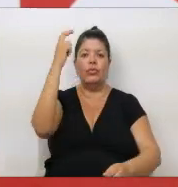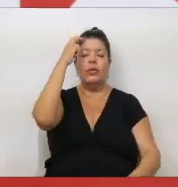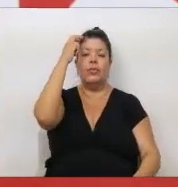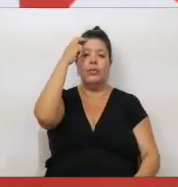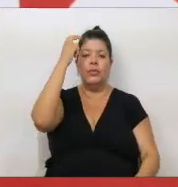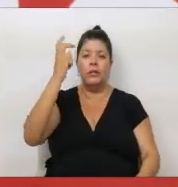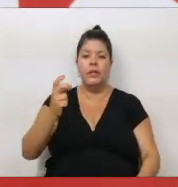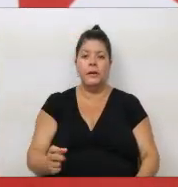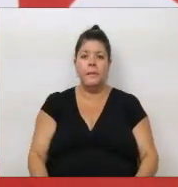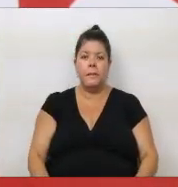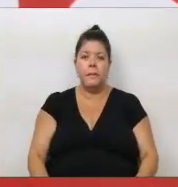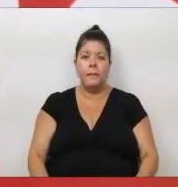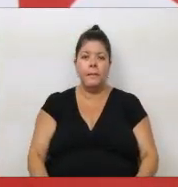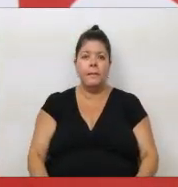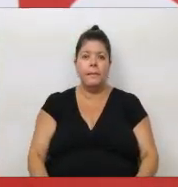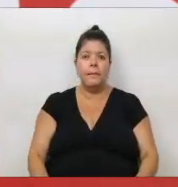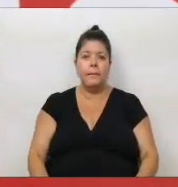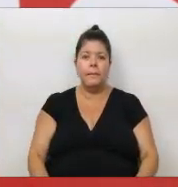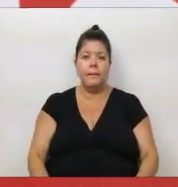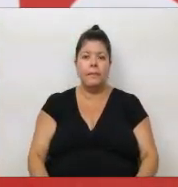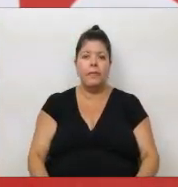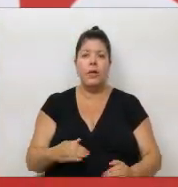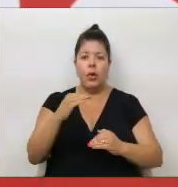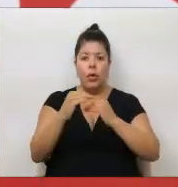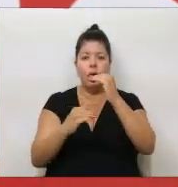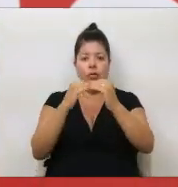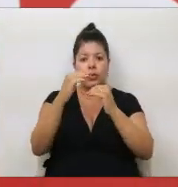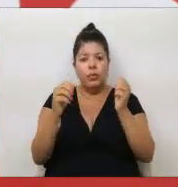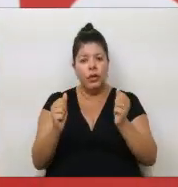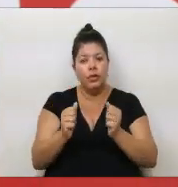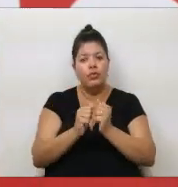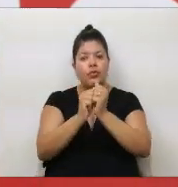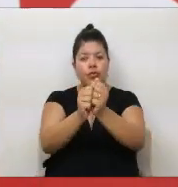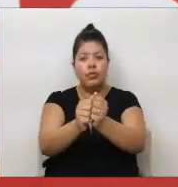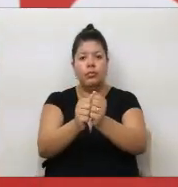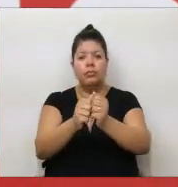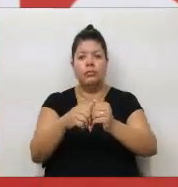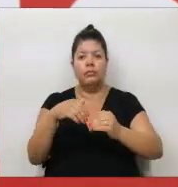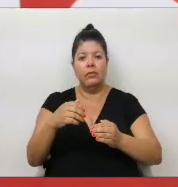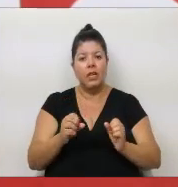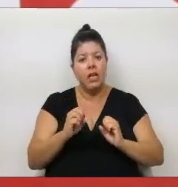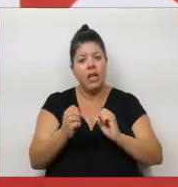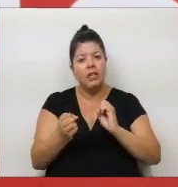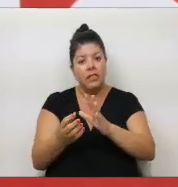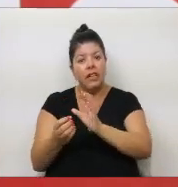é de estar junto e estar construindo conjuntamente e incentivando